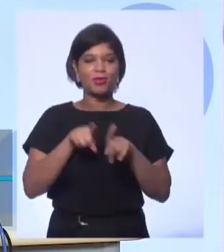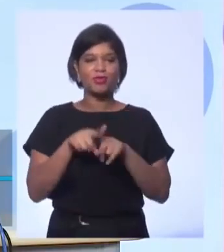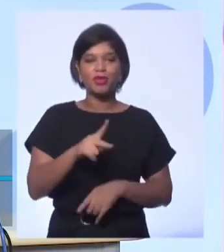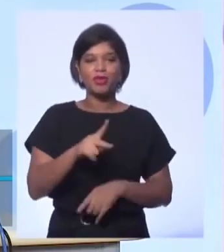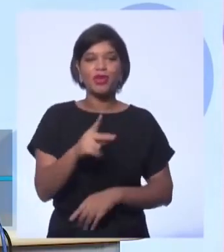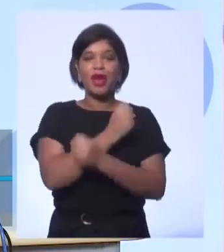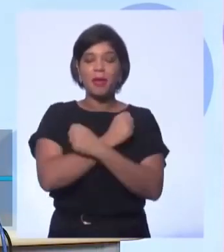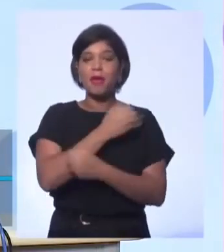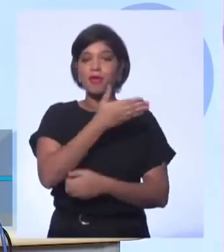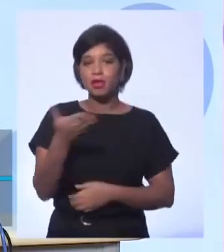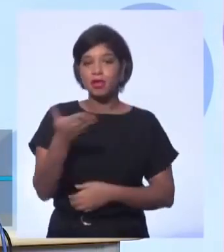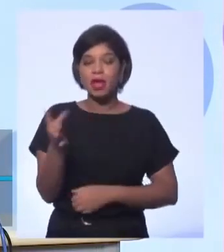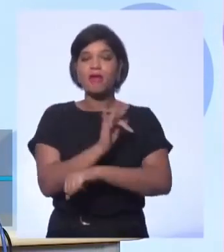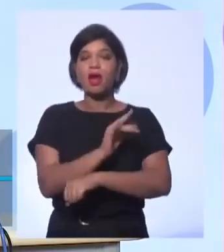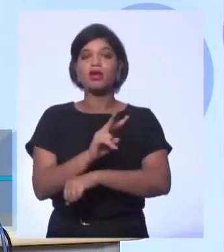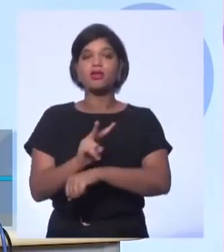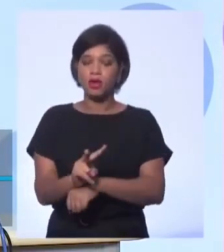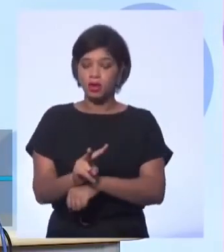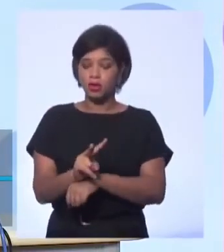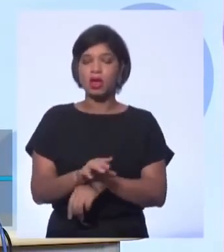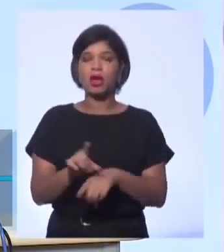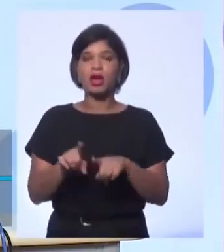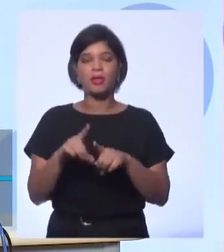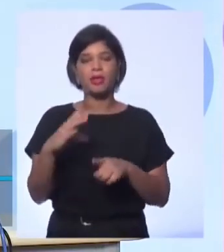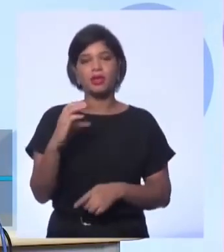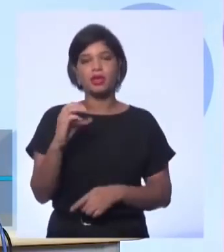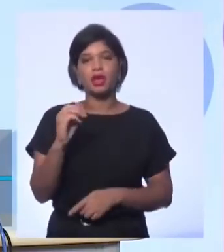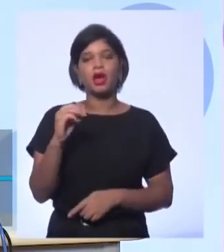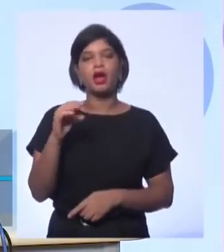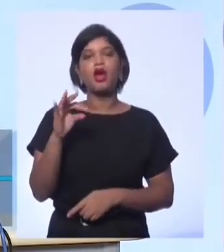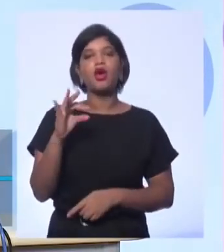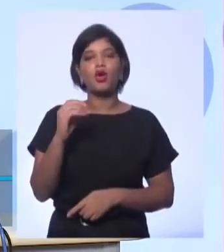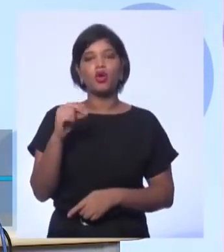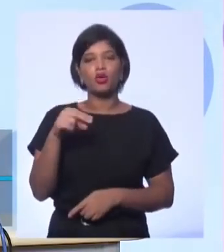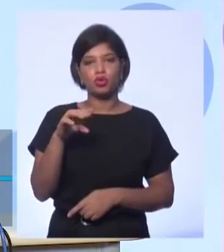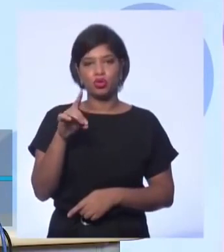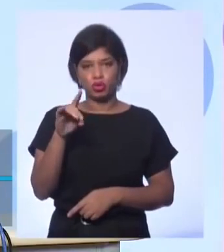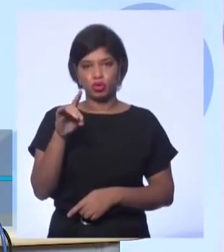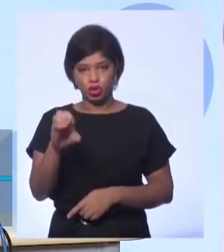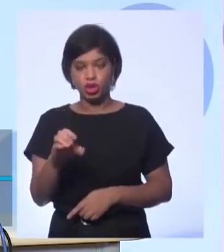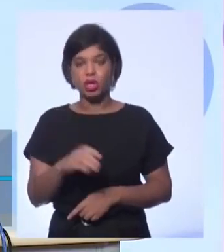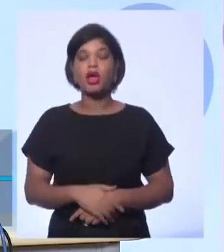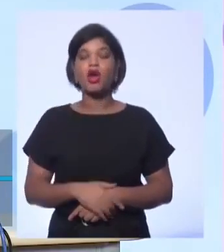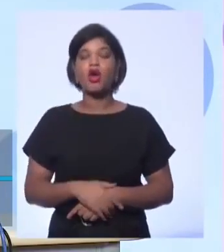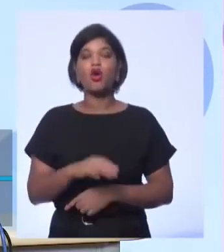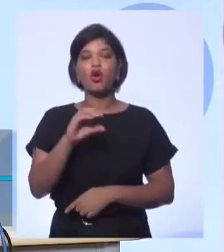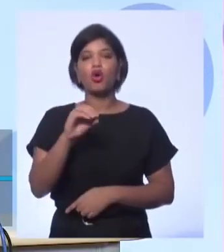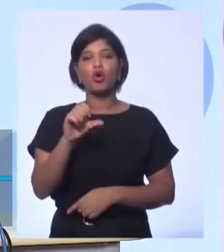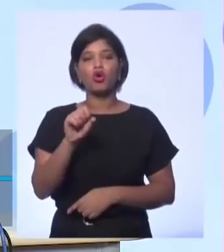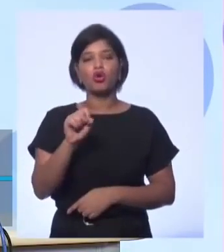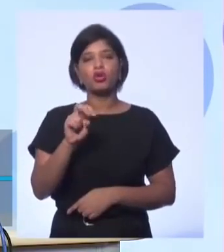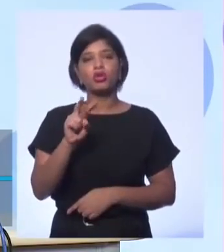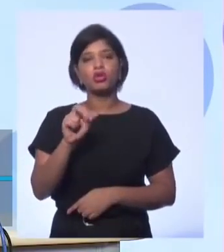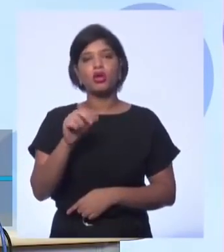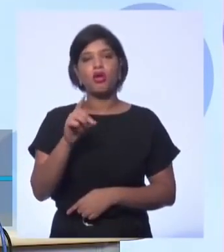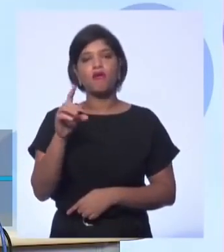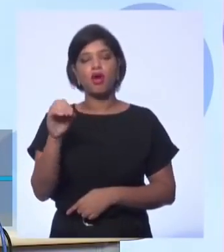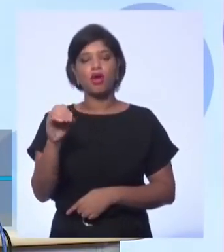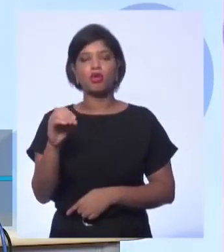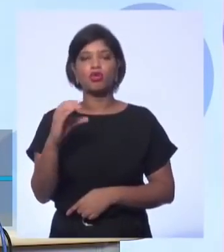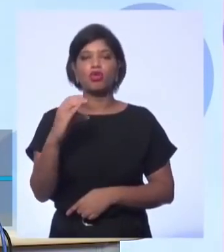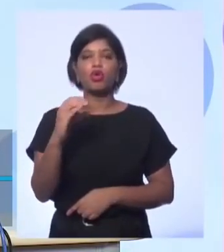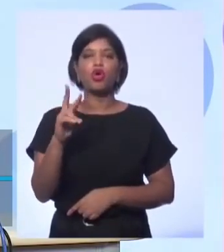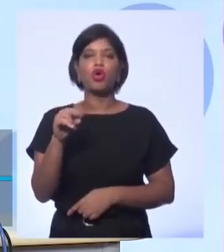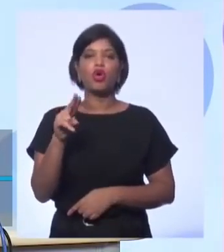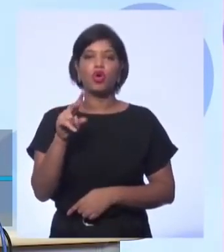todo mundo aí de Ferraz de Vasconcelos, Caconde, Oswaldo Cruz, Casa Branca, Penápolis, Santo André e para